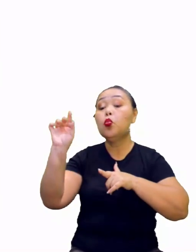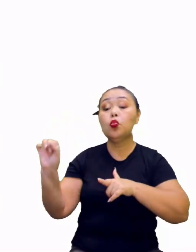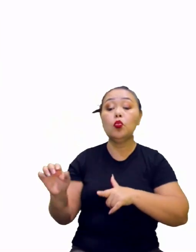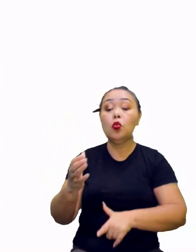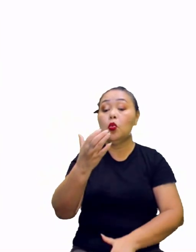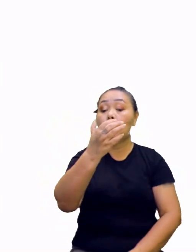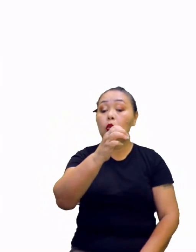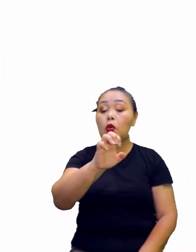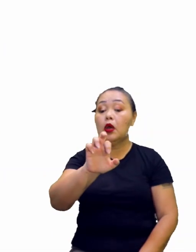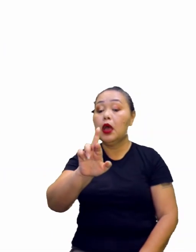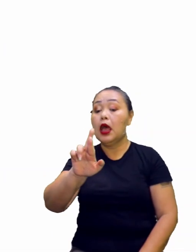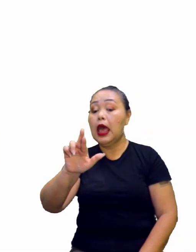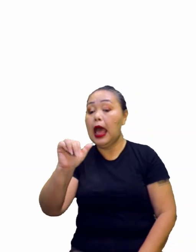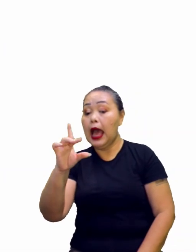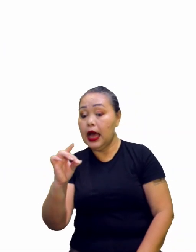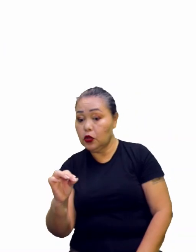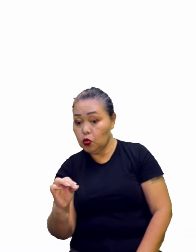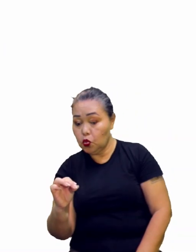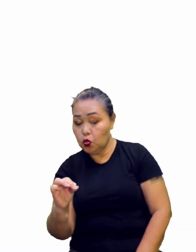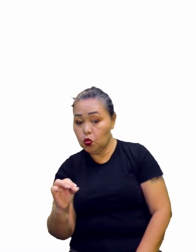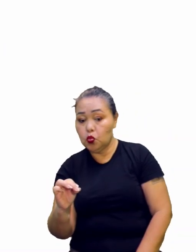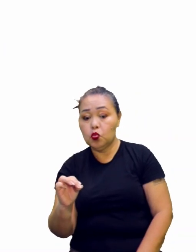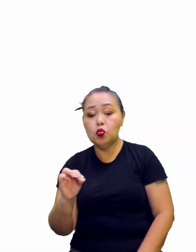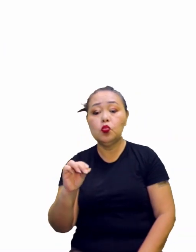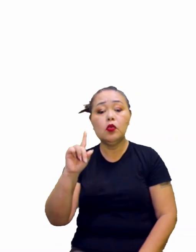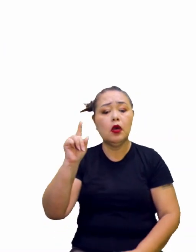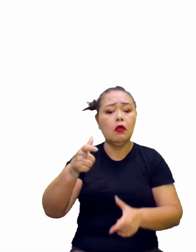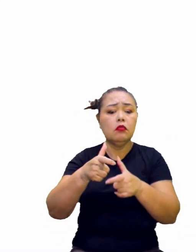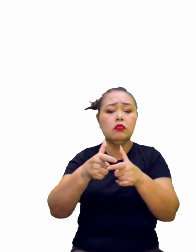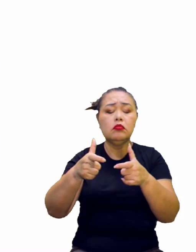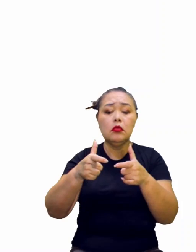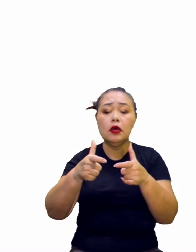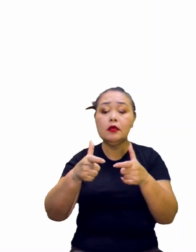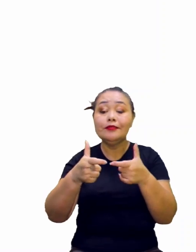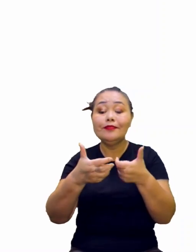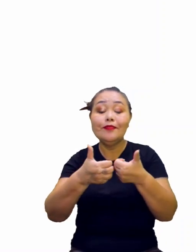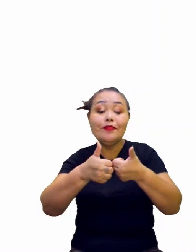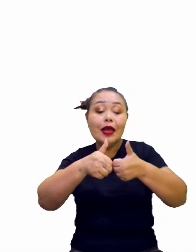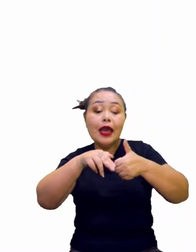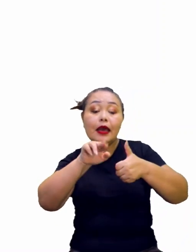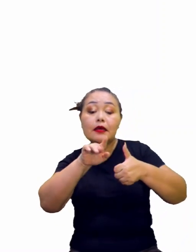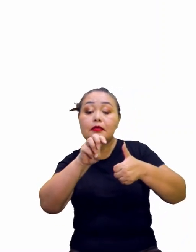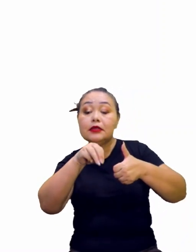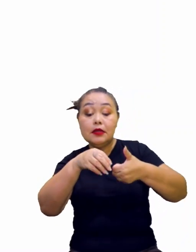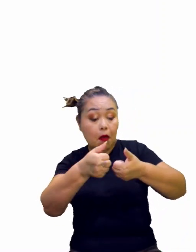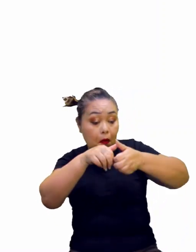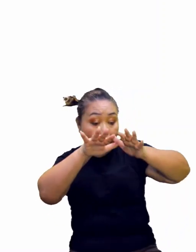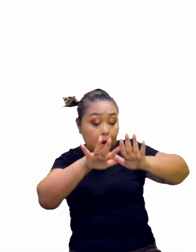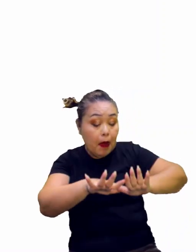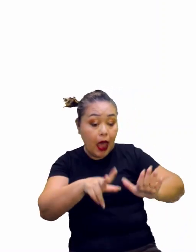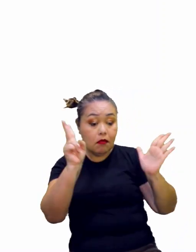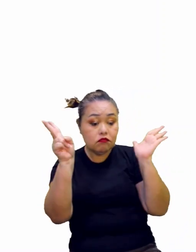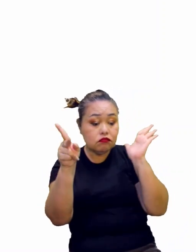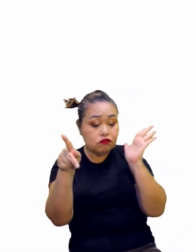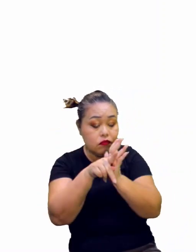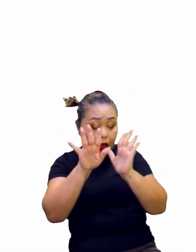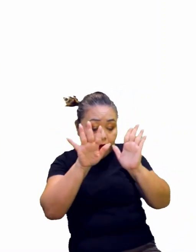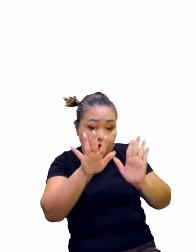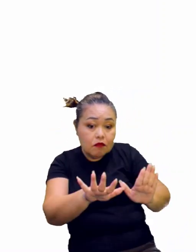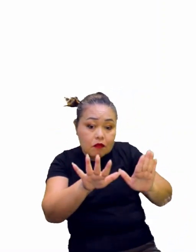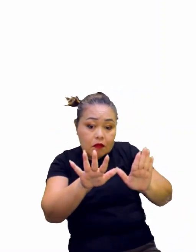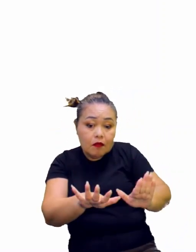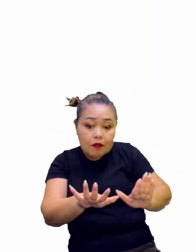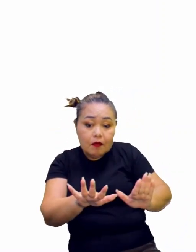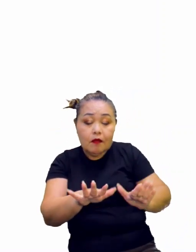Cerrado. Né? Destaca-se por um grande processo de endemismo e perda rápida